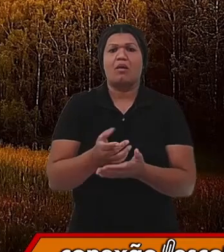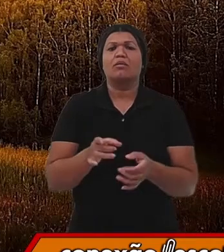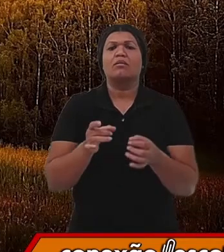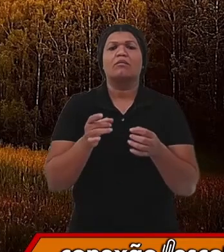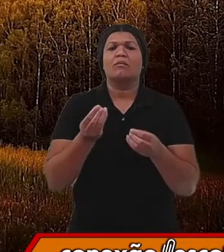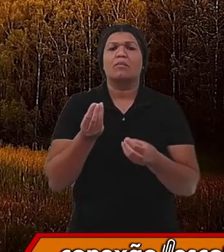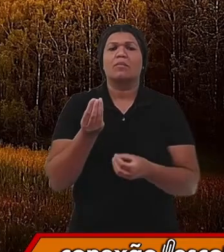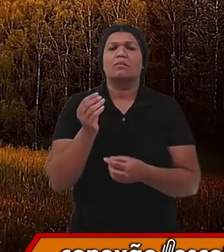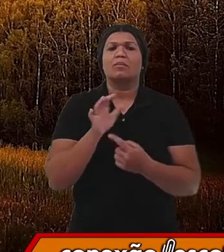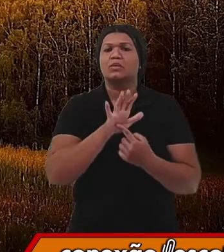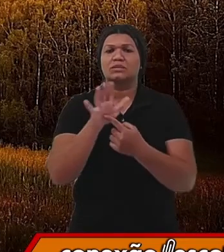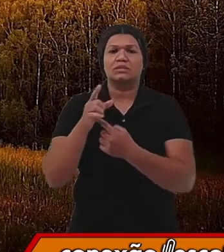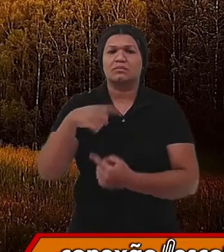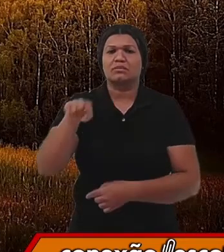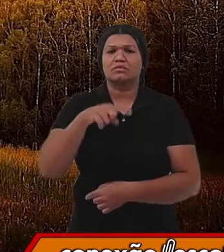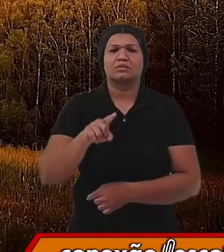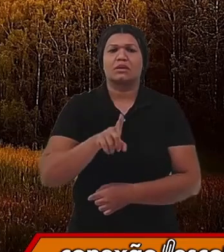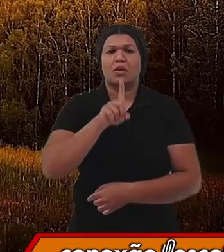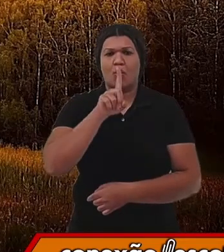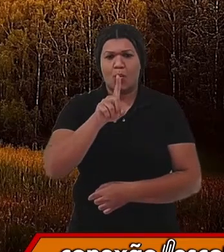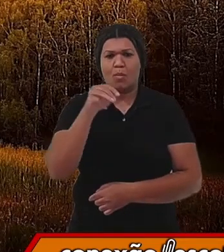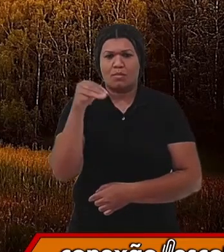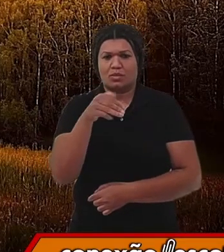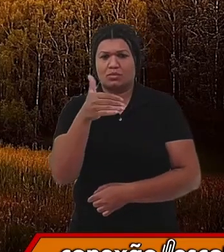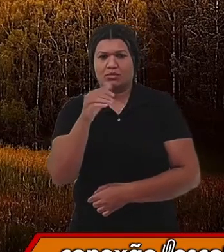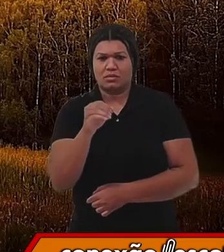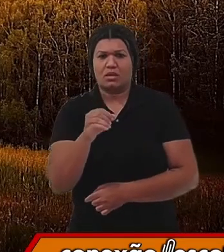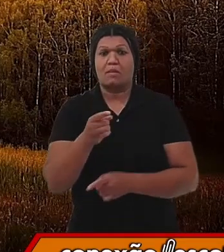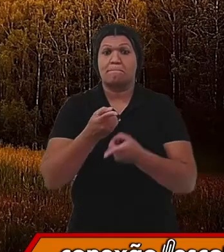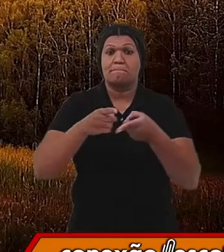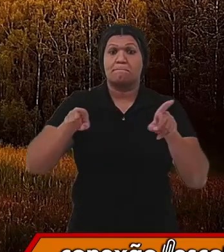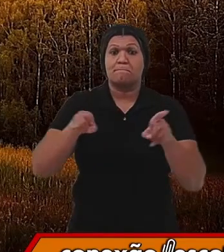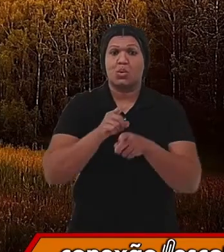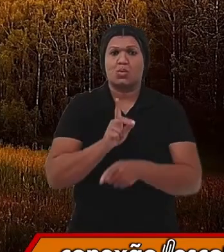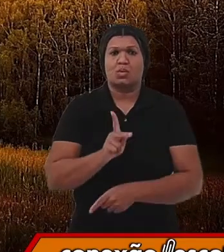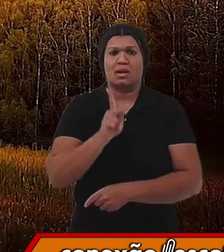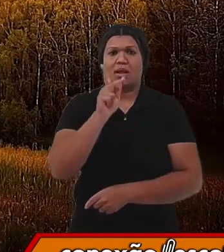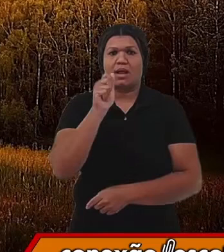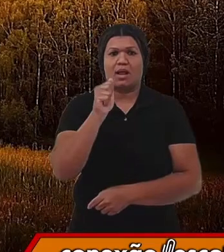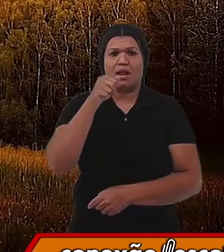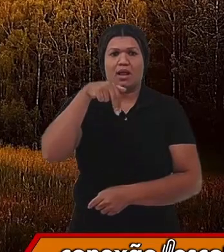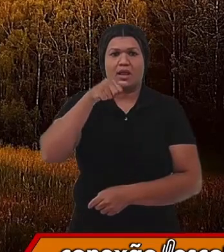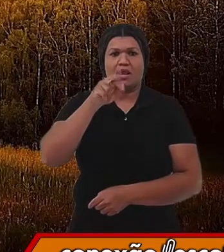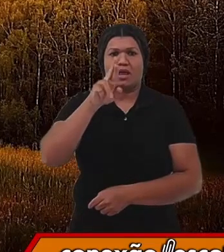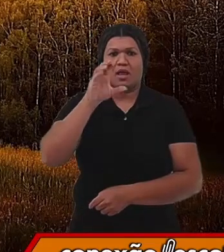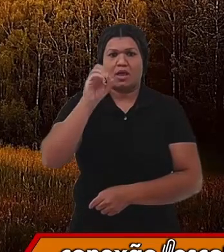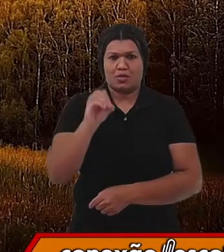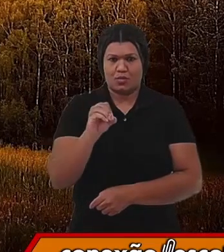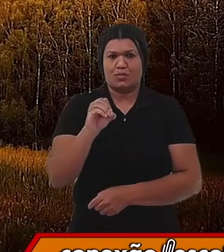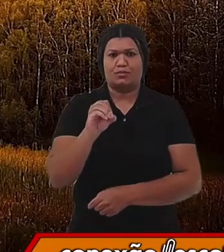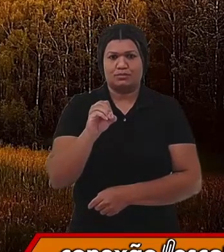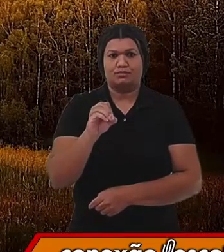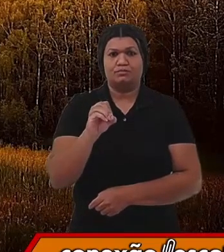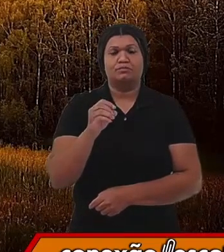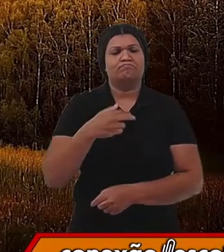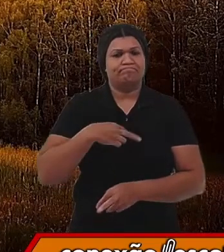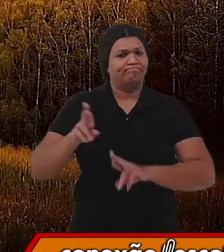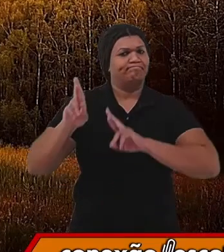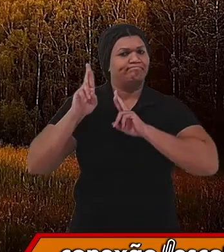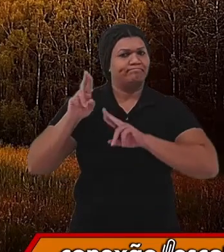vocês 1 minuto e 10 de uma música Canarô, de Xaneru e Vanauá. Espero que vocês